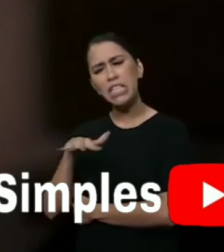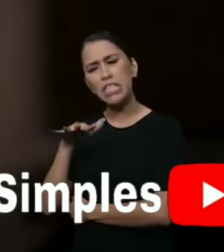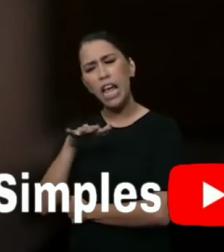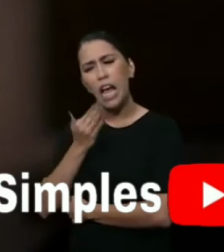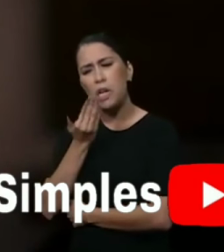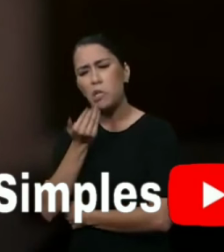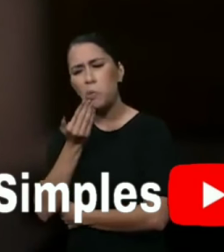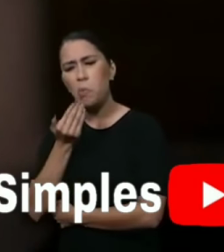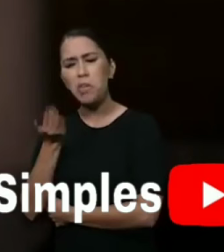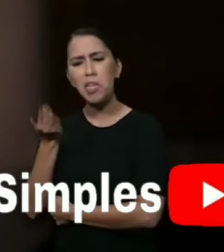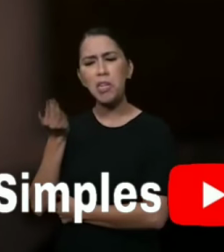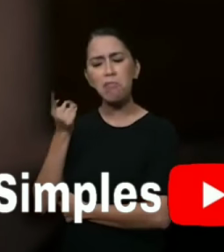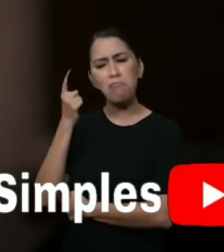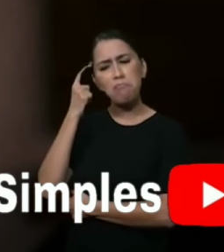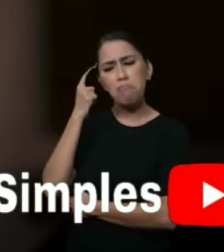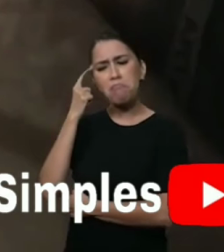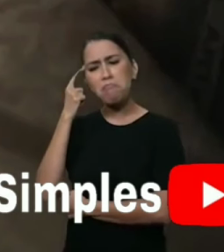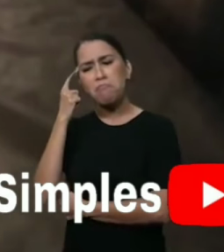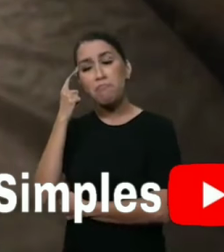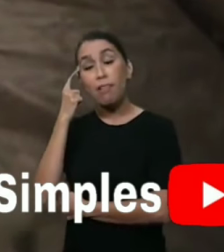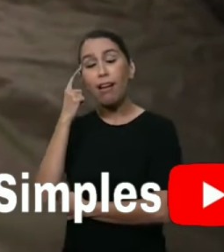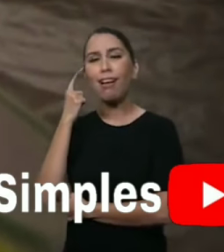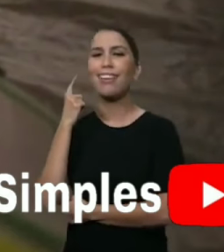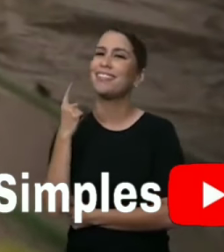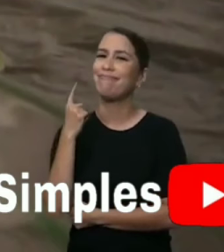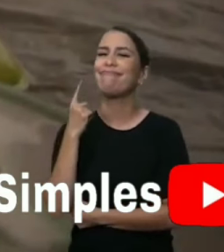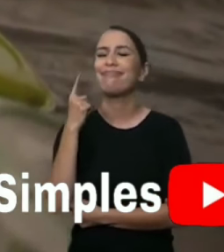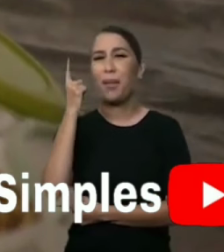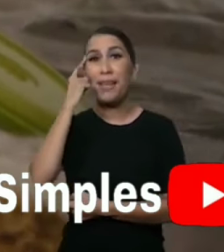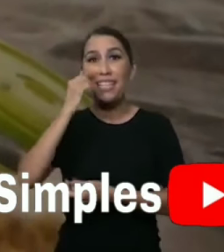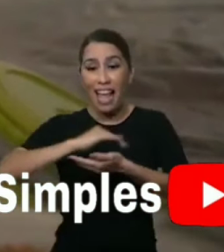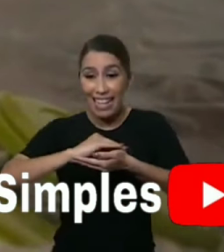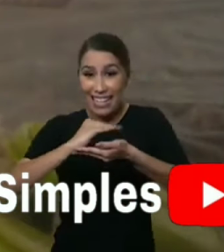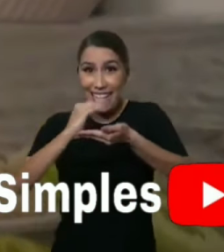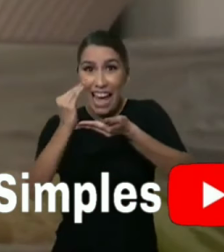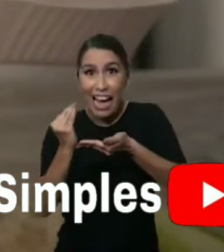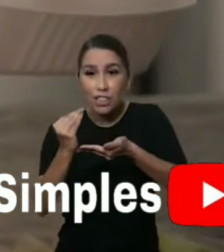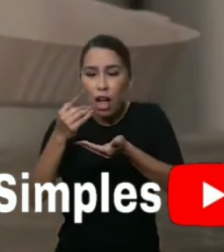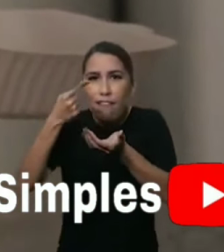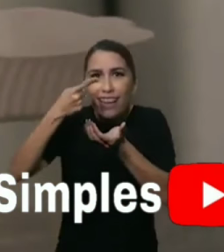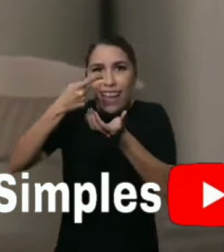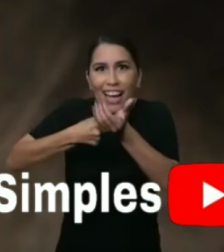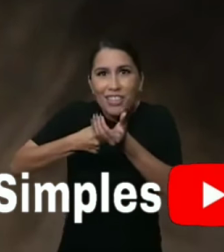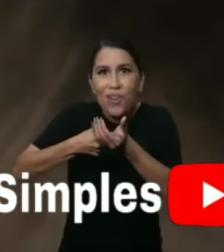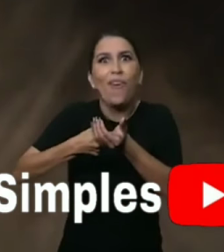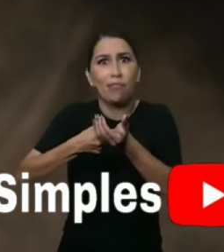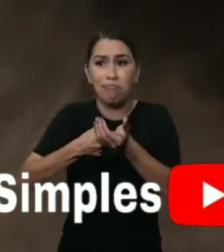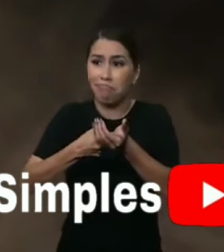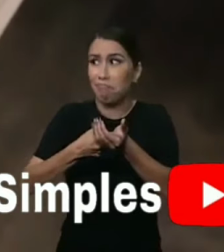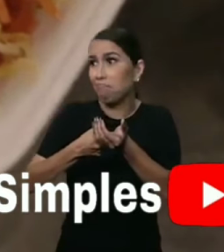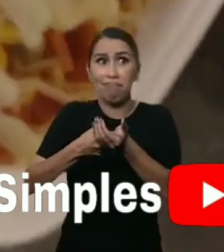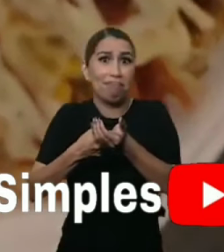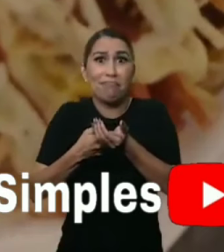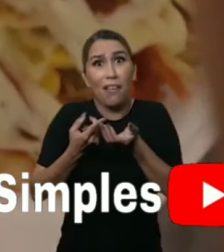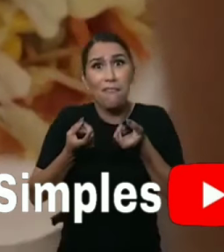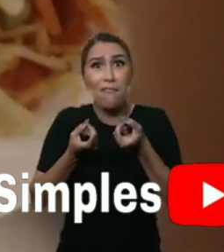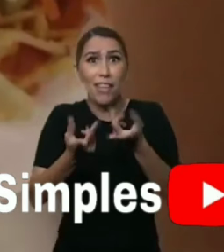sei que dá certo, e tentar inovar. Terminou a ideia de fazer o cachorro quente do pote.